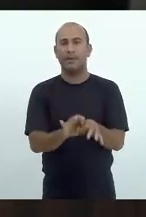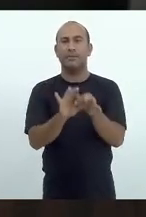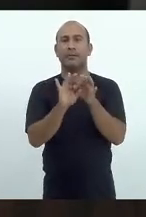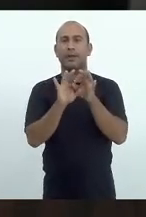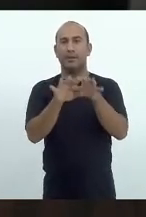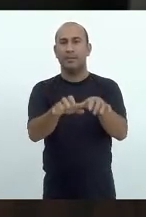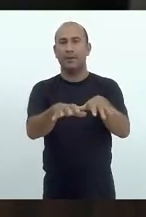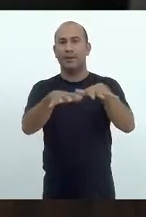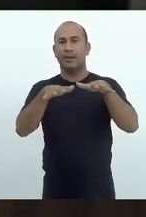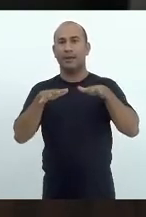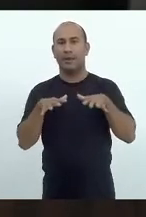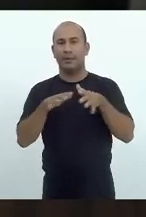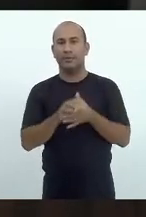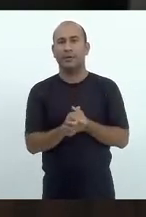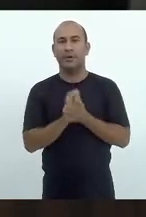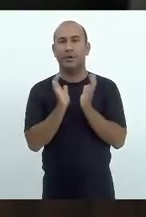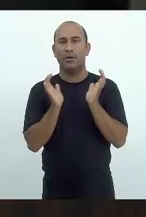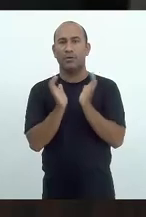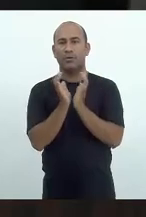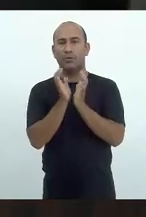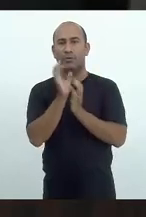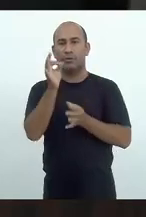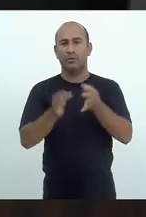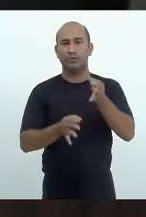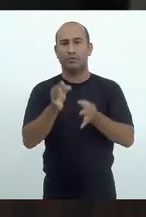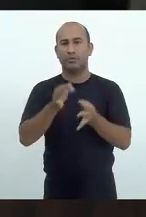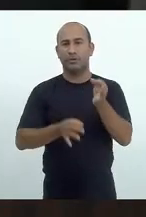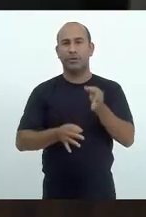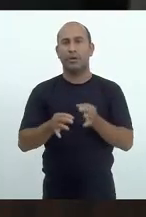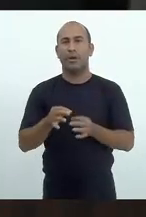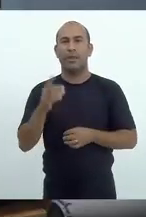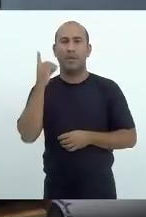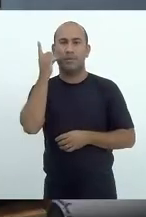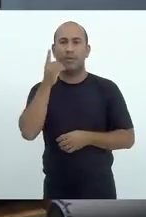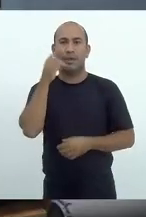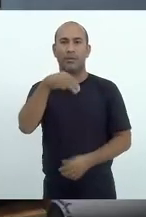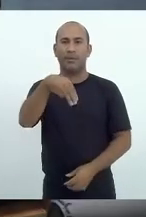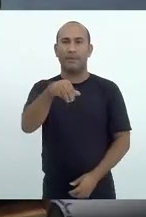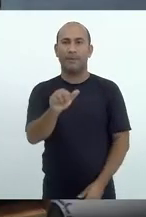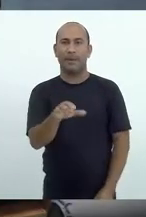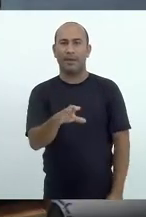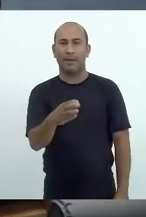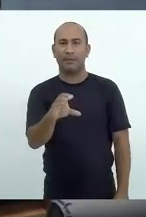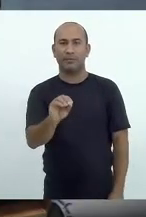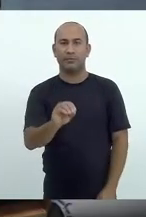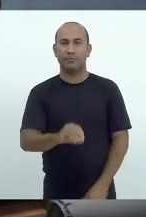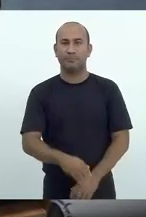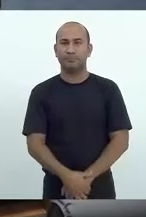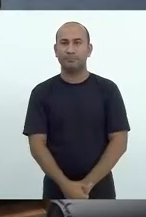plenário. Pela Comissão de Constituição e Justiça, deputado Márcio Pacheco.